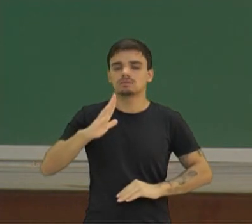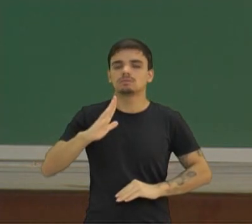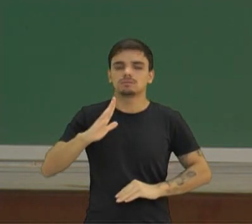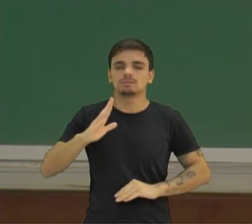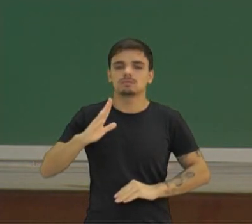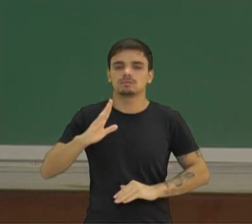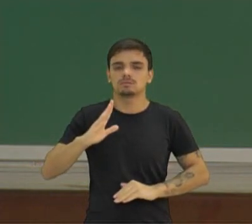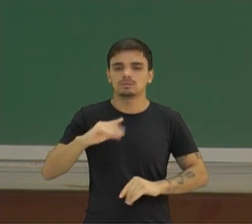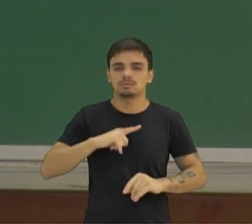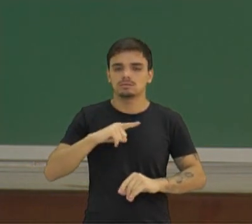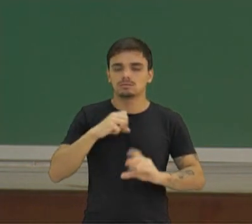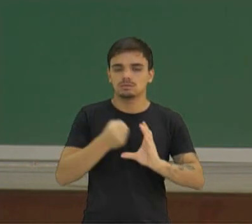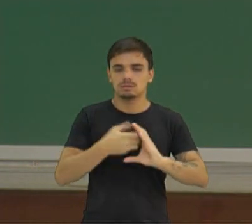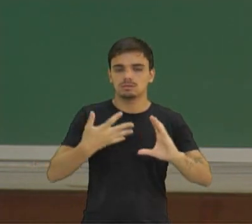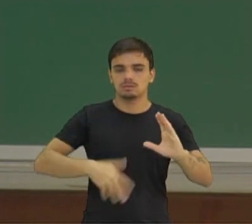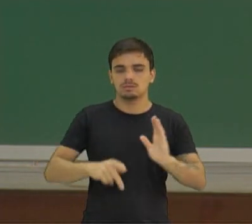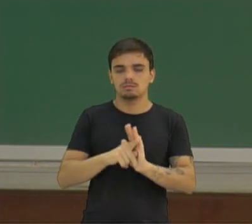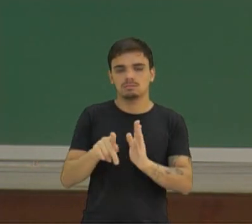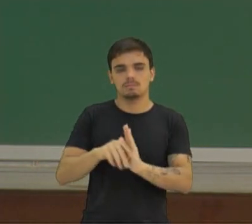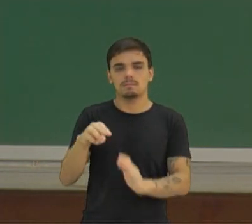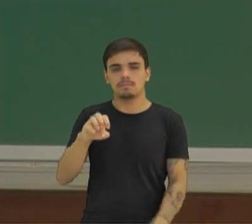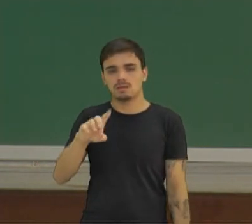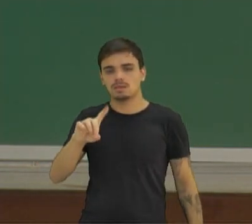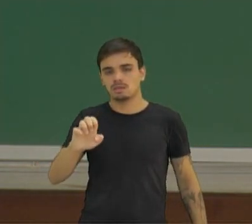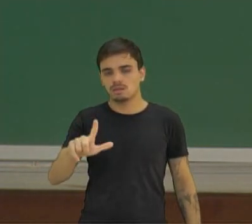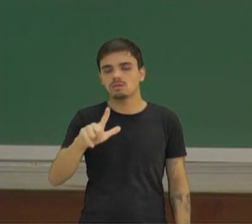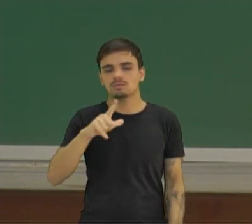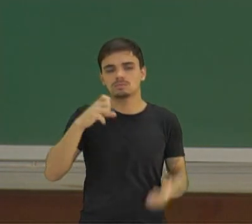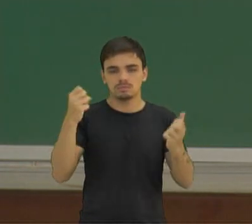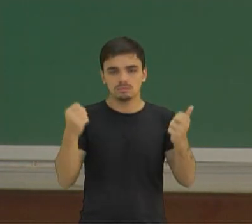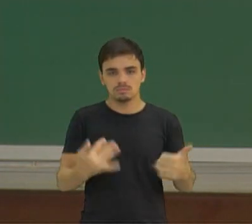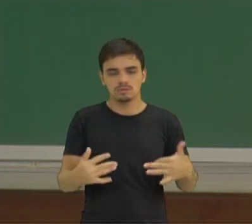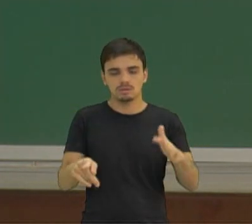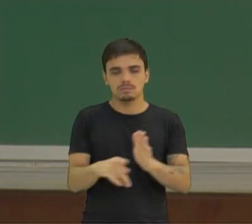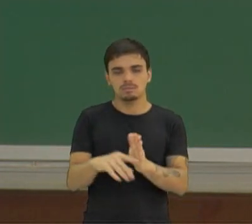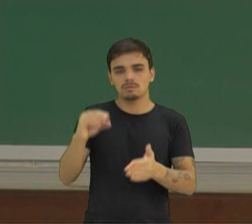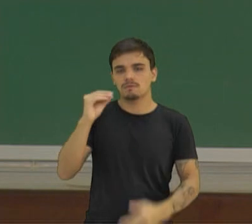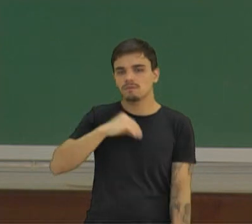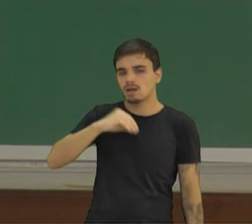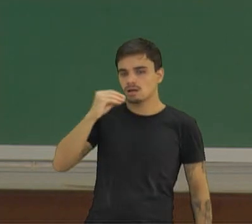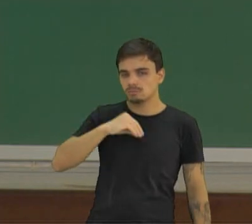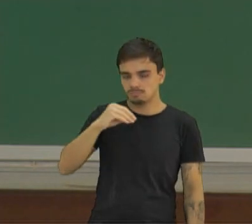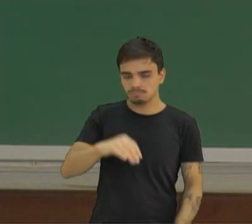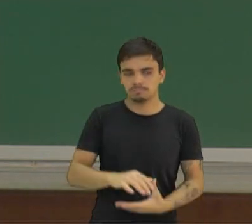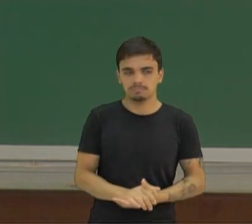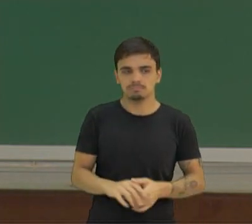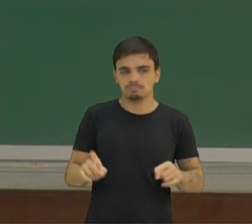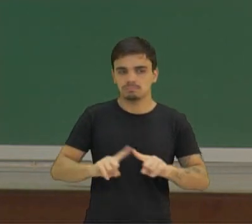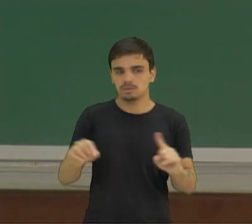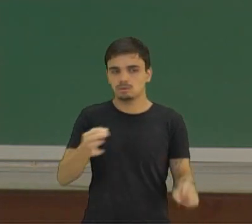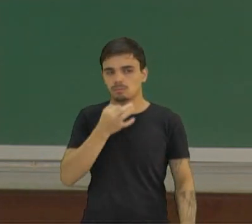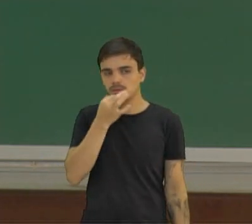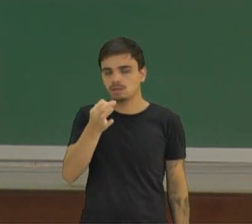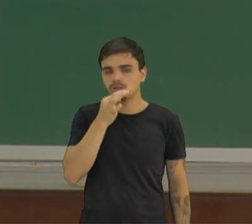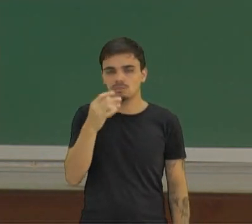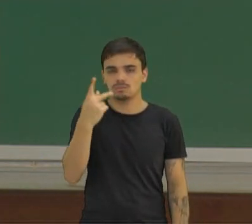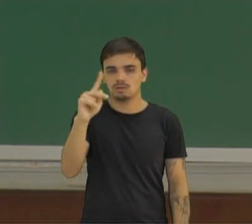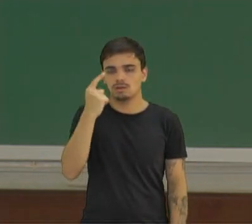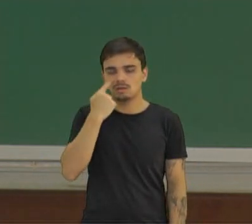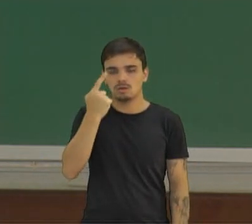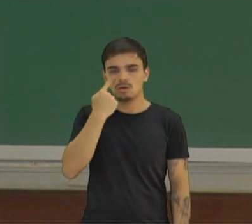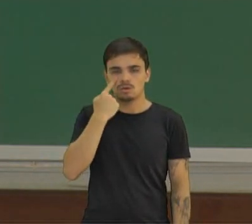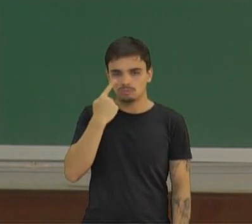característica nos Assim entre o como comendo explicaria a característica mais fraca na opinião do meio aqui a